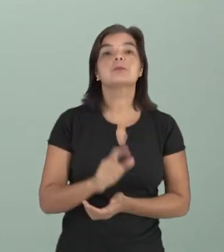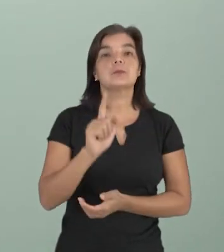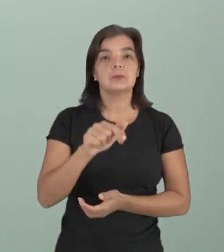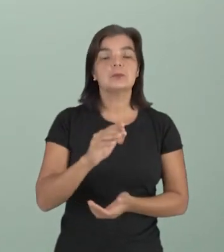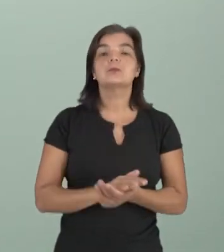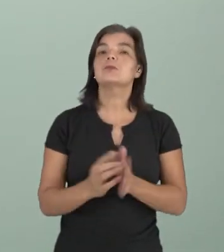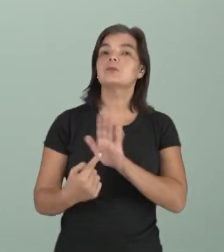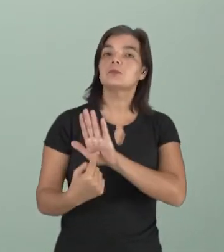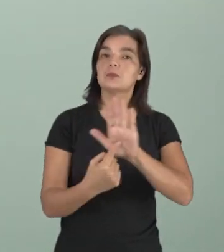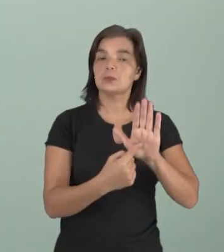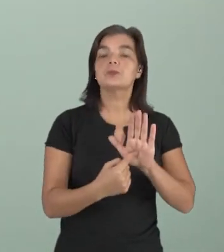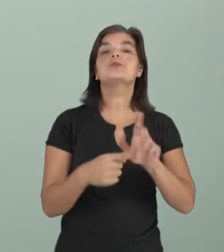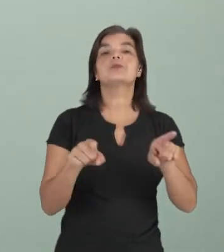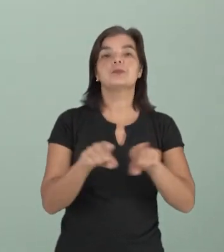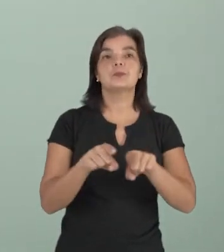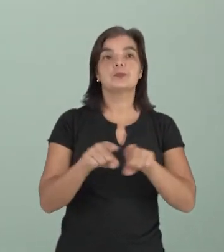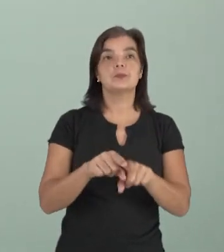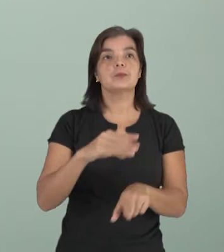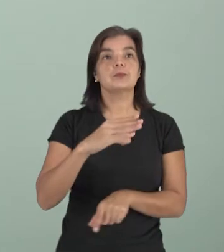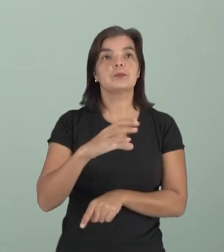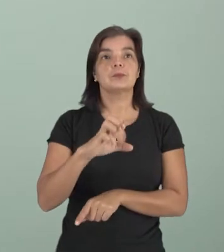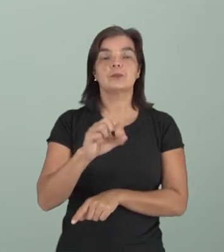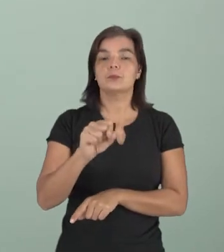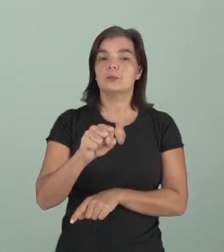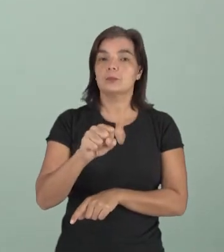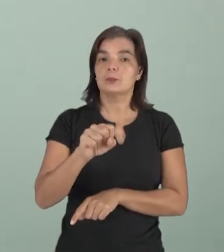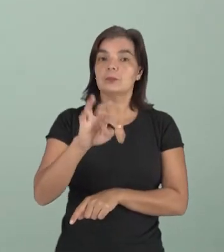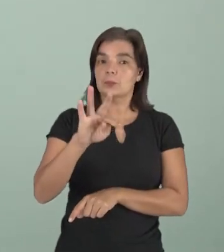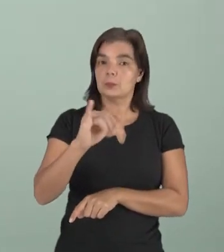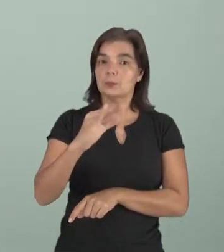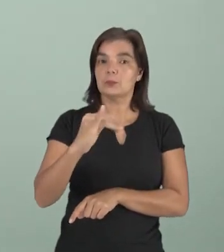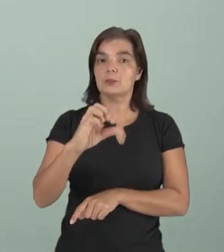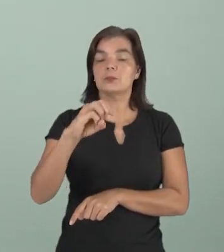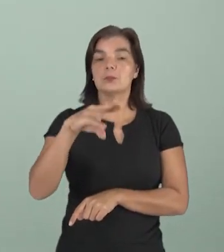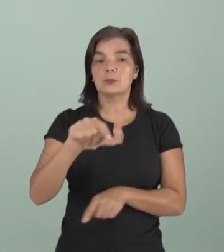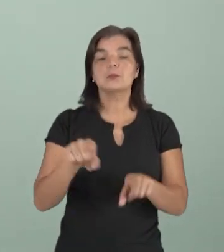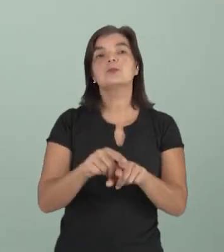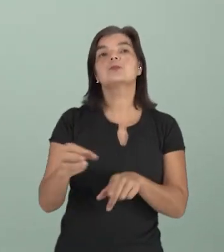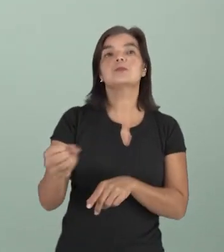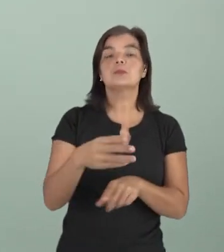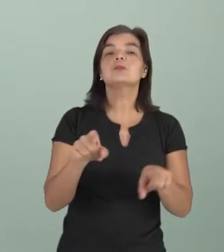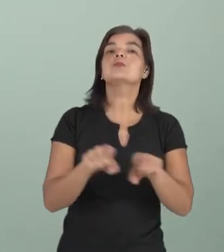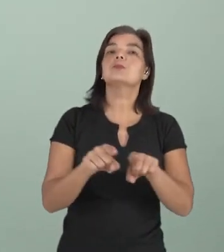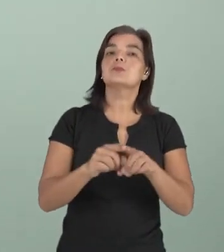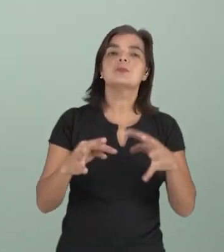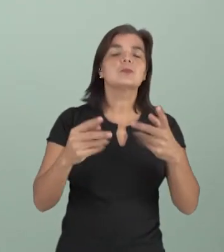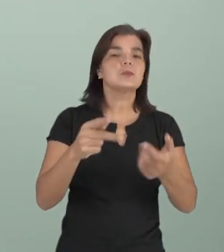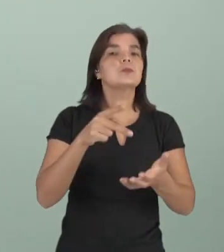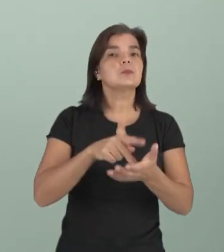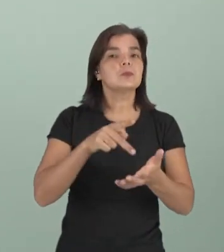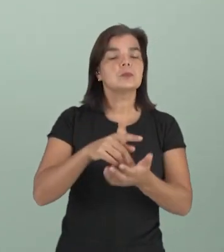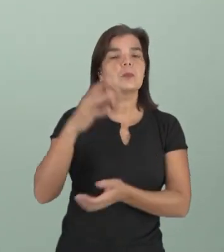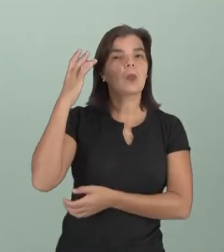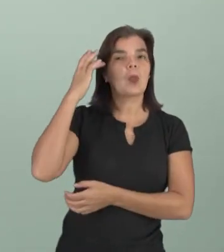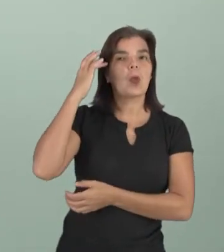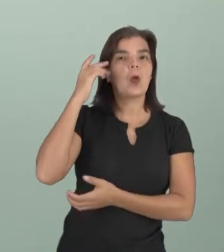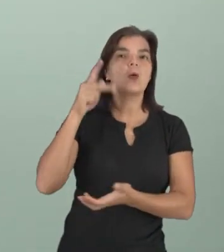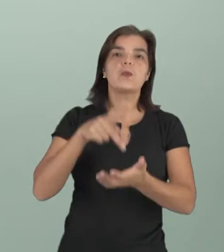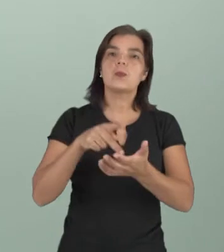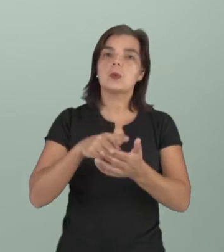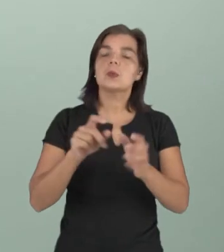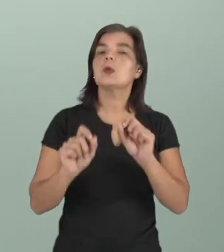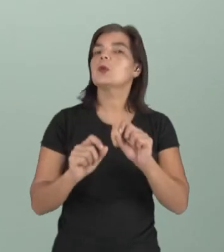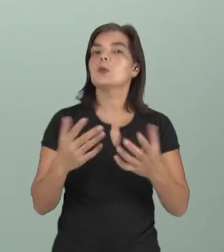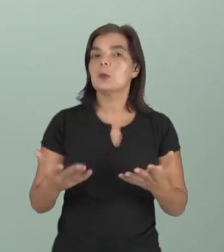um dos representantes do ceticismo moderno. Não é possível conhecer todas as nossas verdades, aquilo que nós supomos